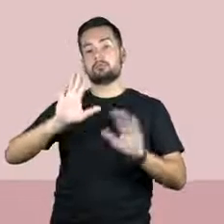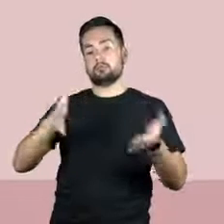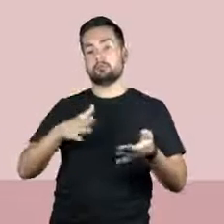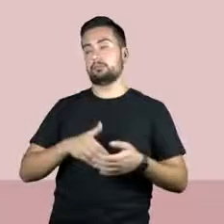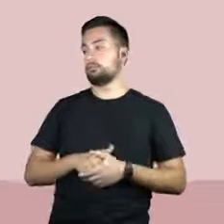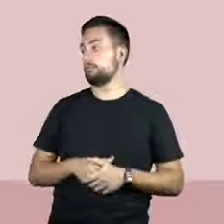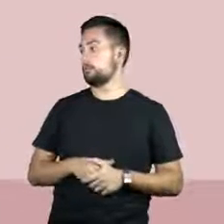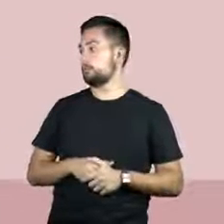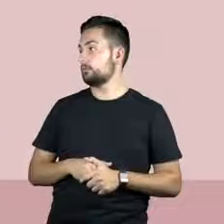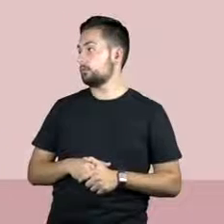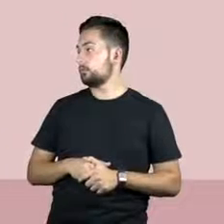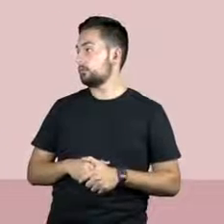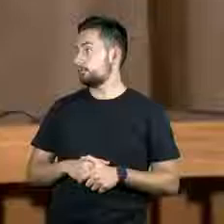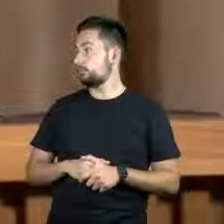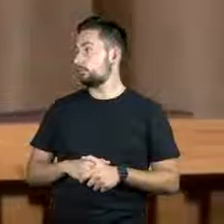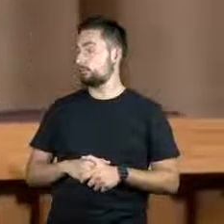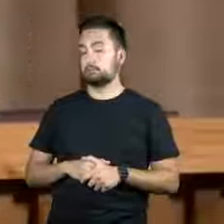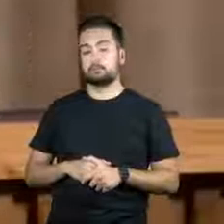Tá?